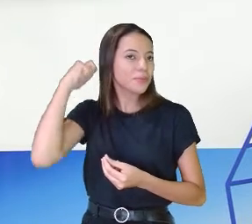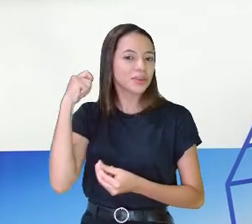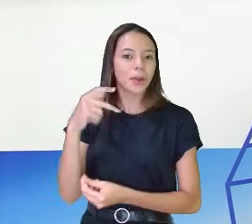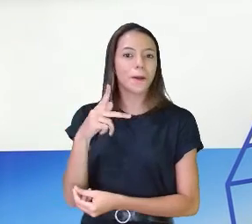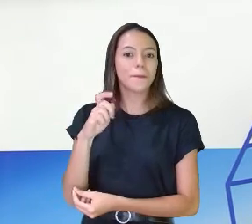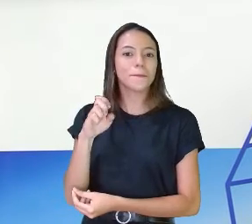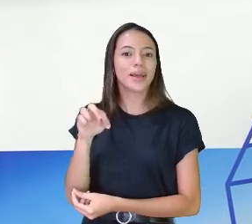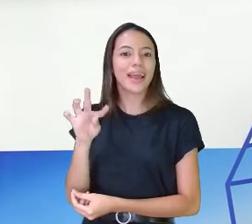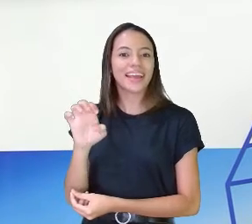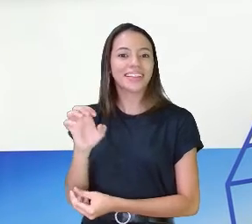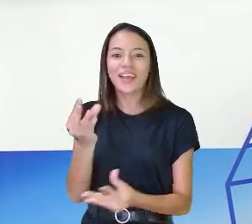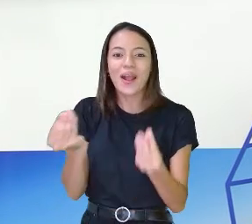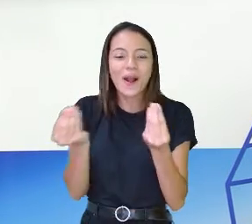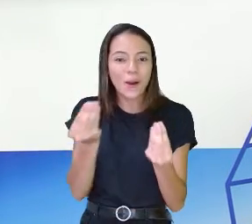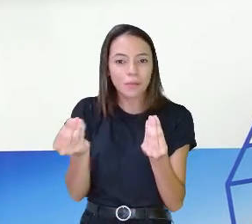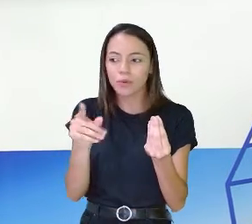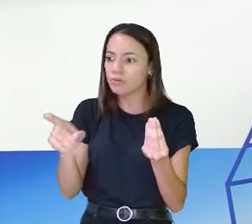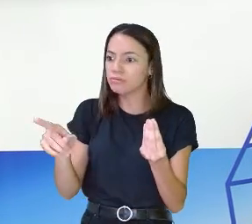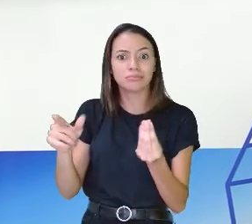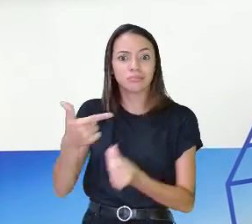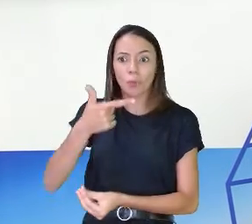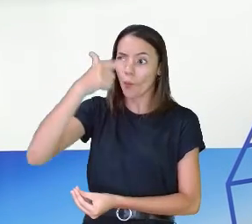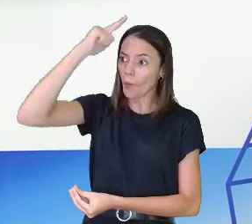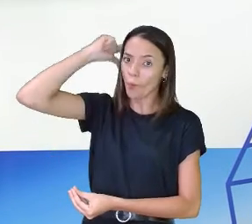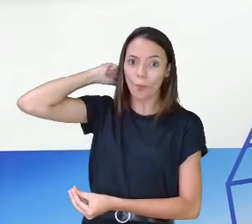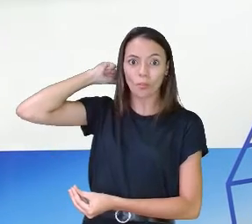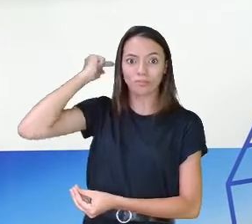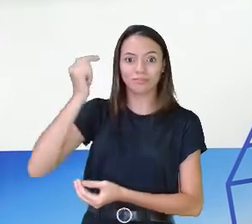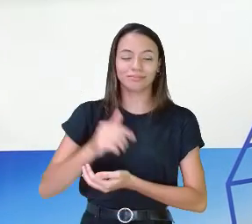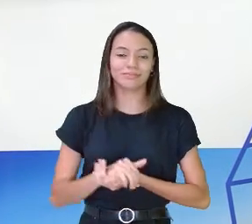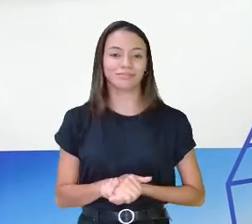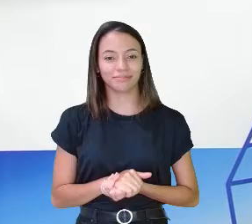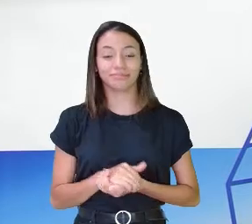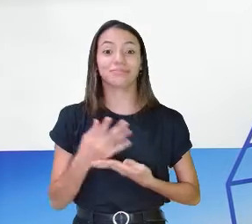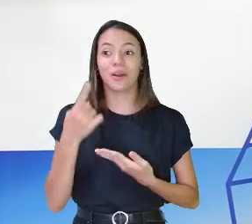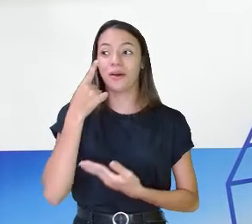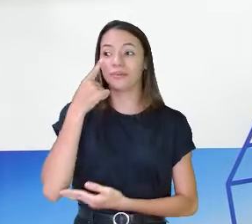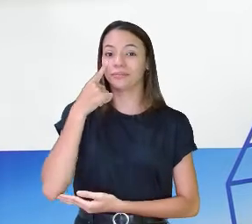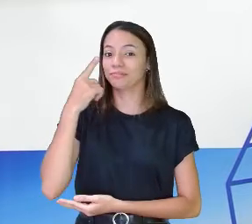função para aquele presente, né? Então, ó, falando nisso,